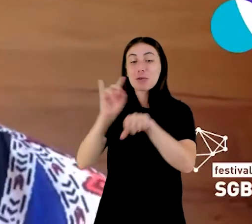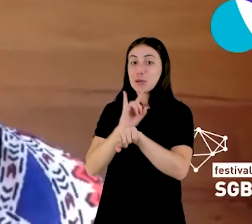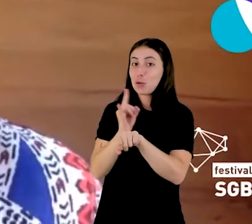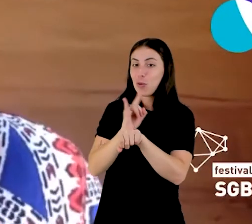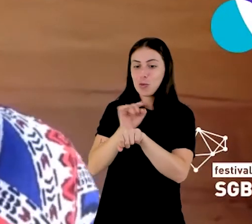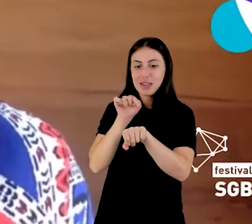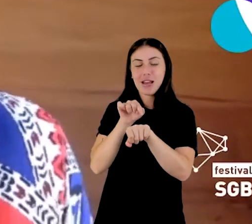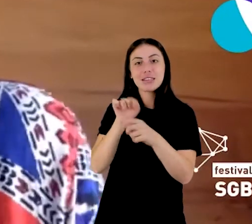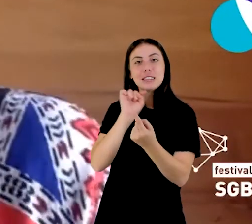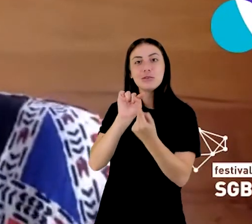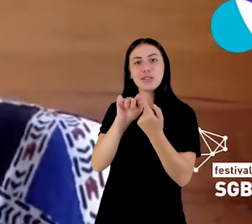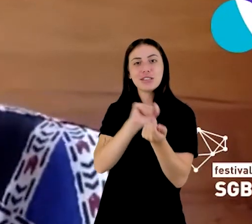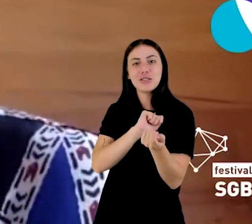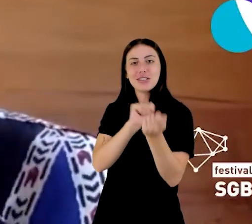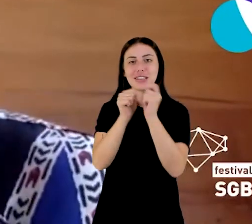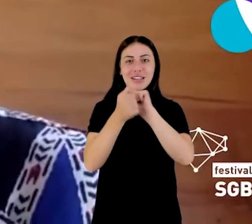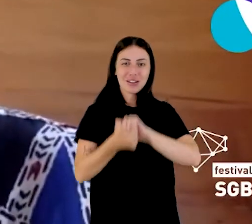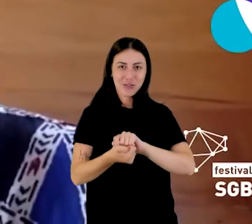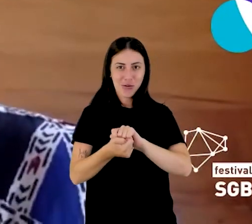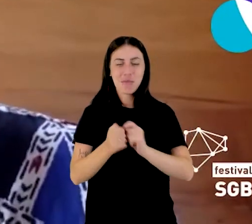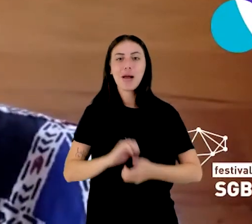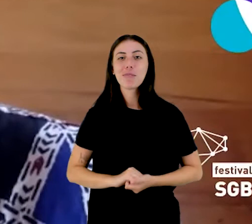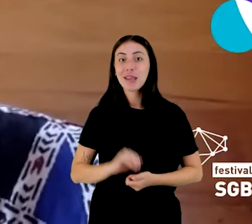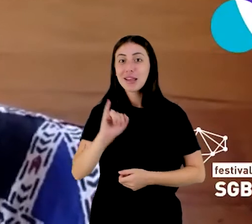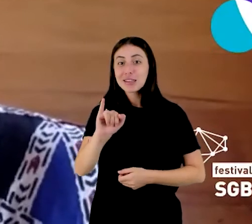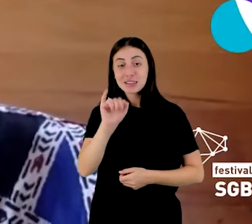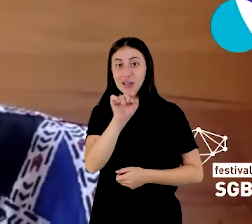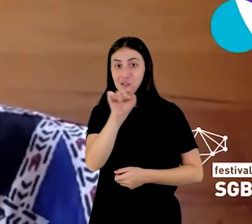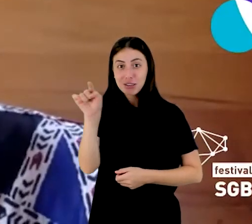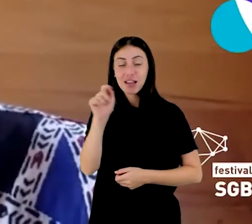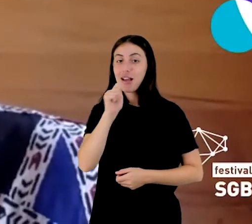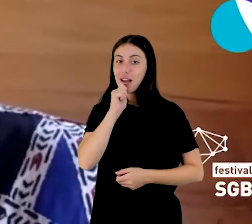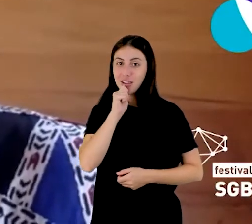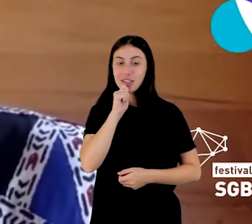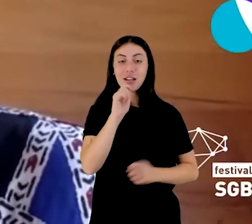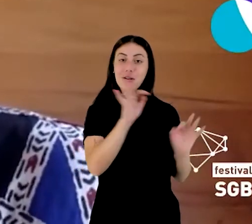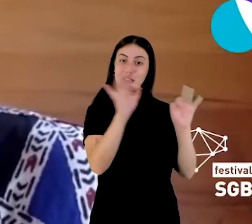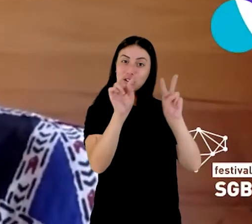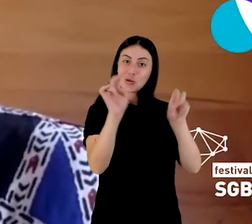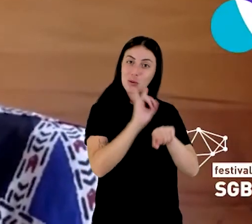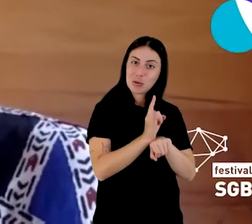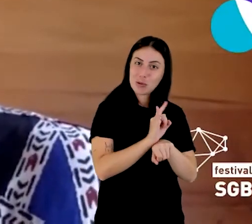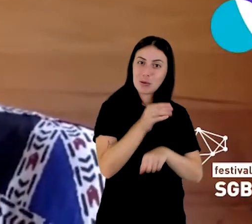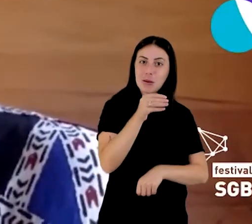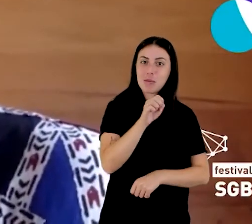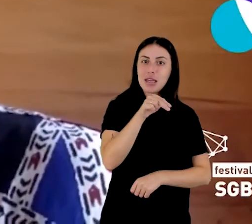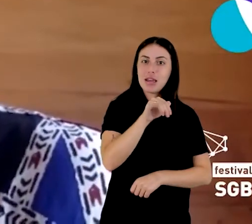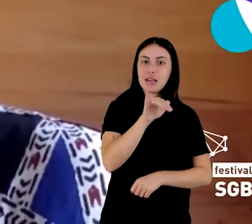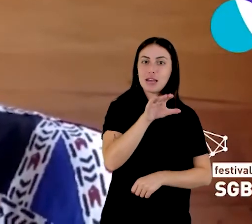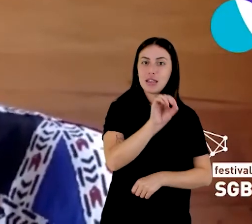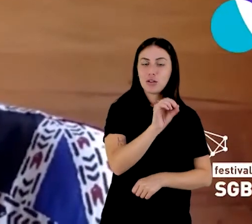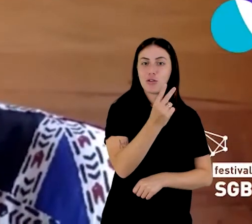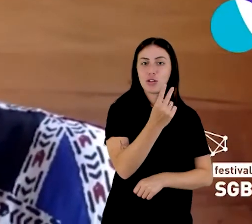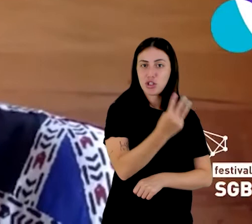continuidade à nossa conversa sobre documentários que transformam, e a gente falou sobre o Menino 23, para quem não viu ainda, está disponível